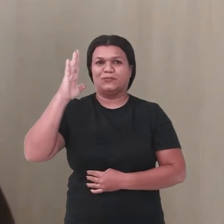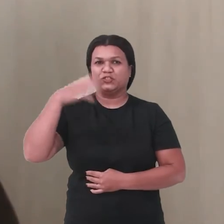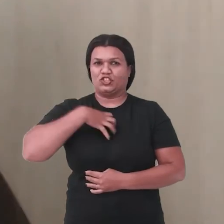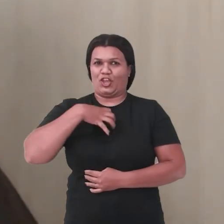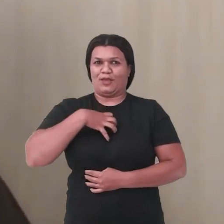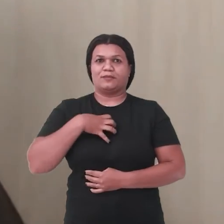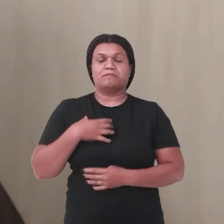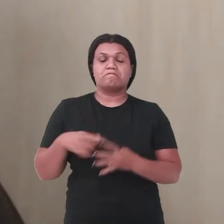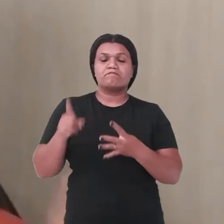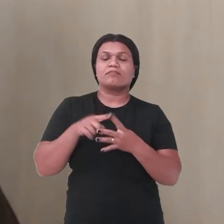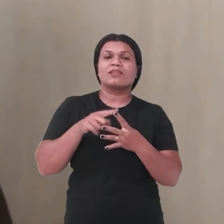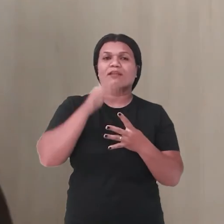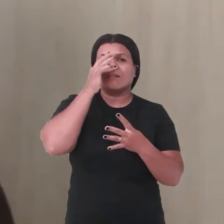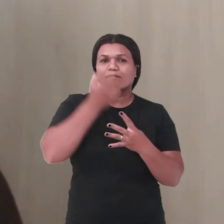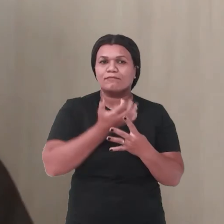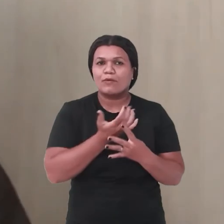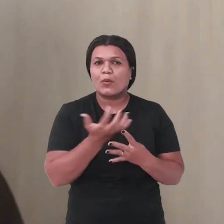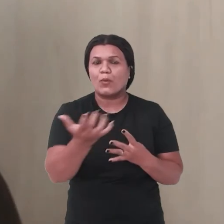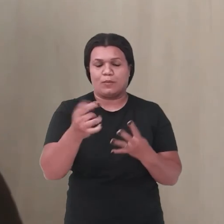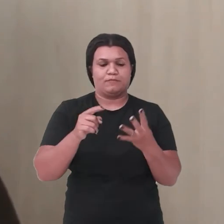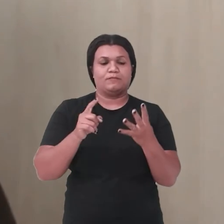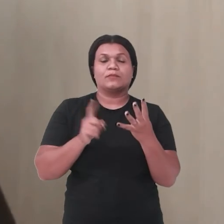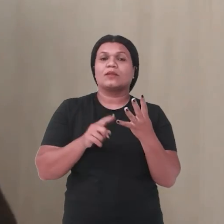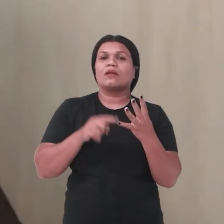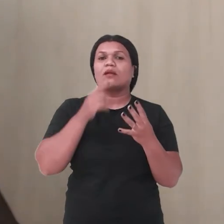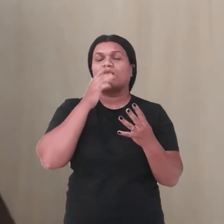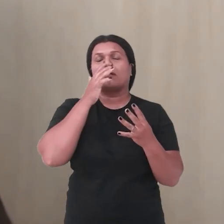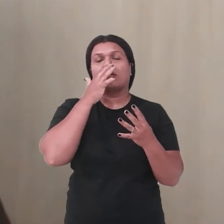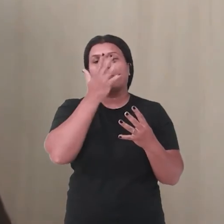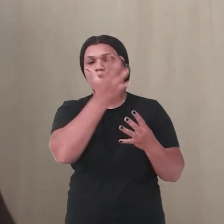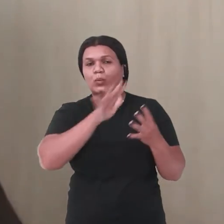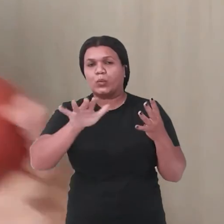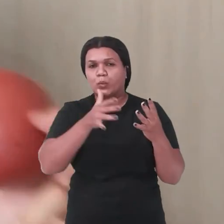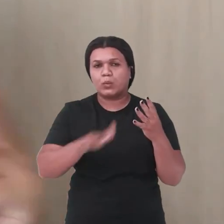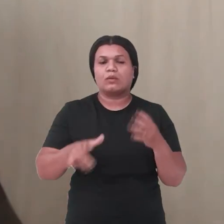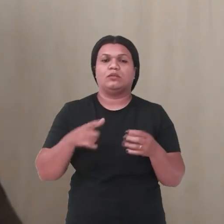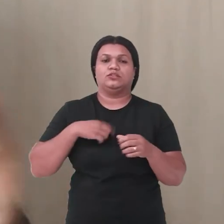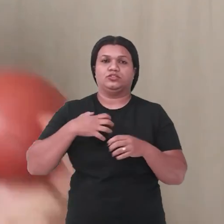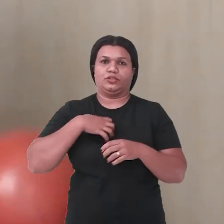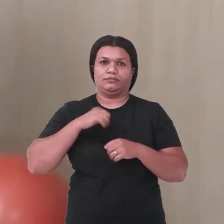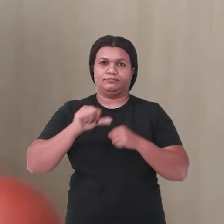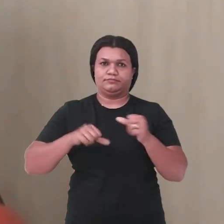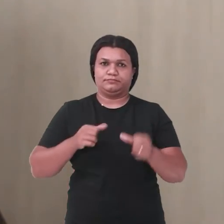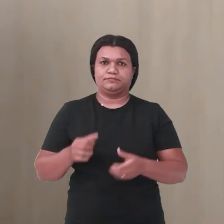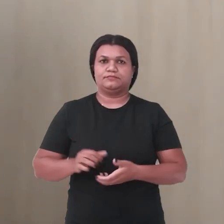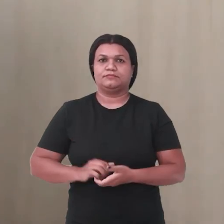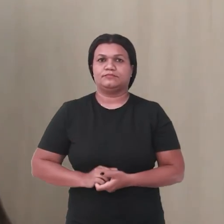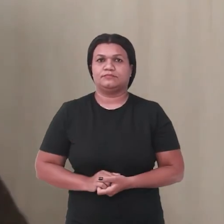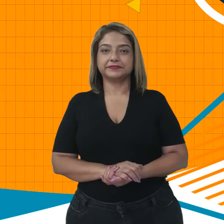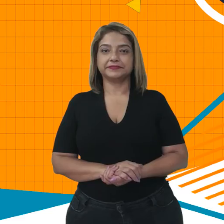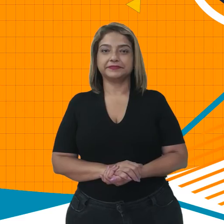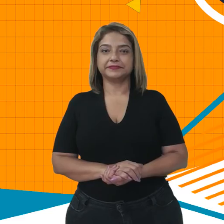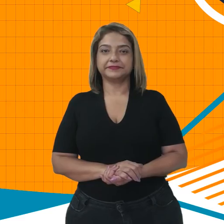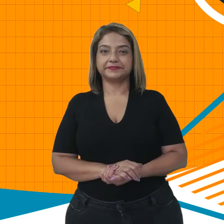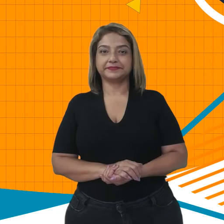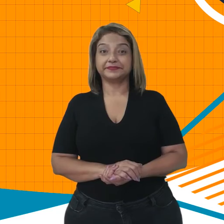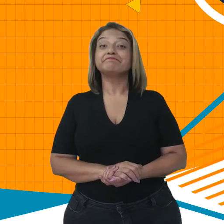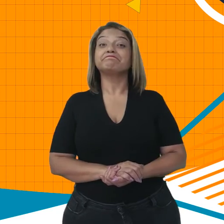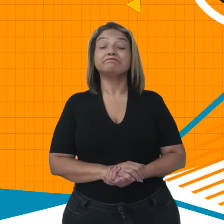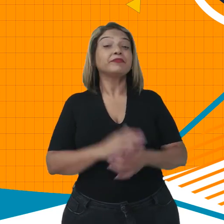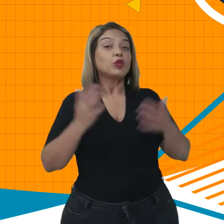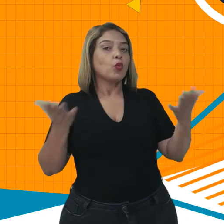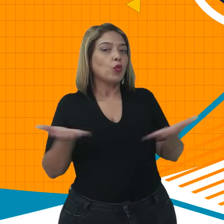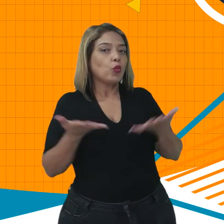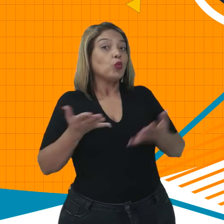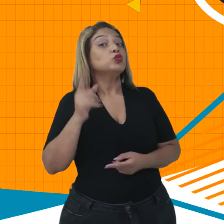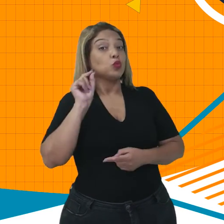principais estações. Primavera e outono nós conhecemos como as estações de transição, ok? Hoje